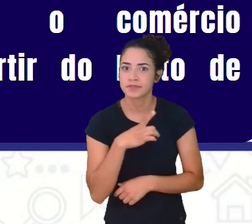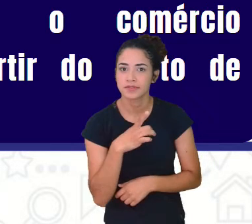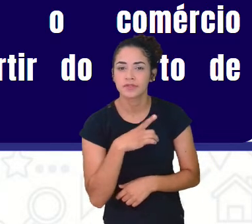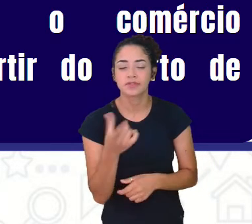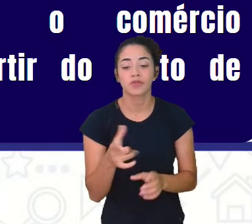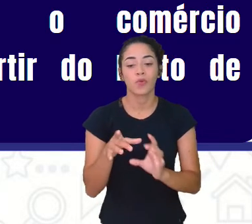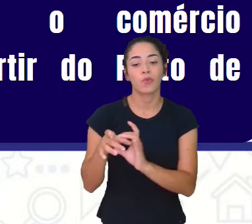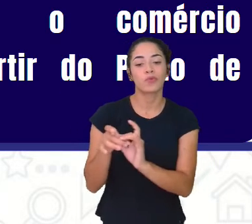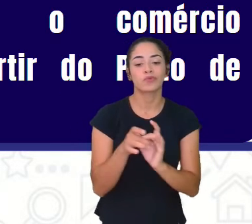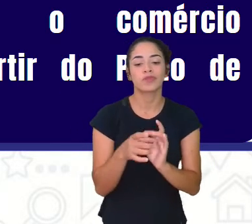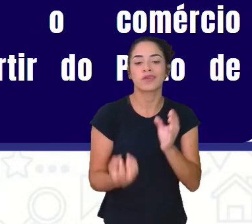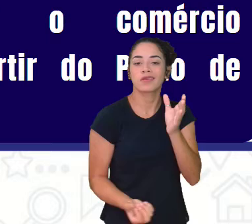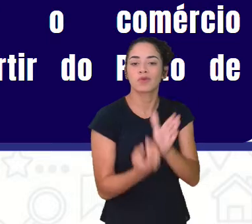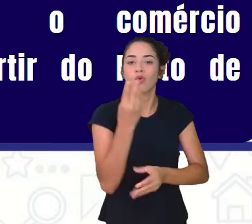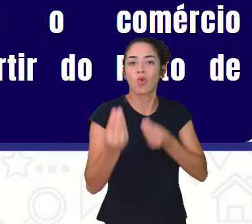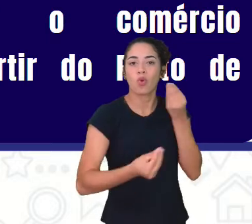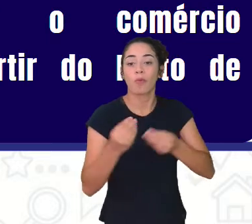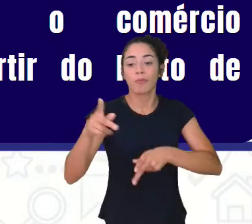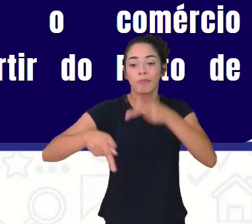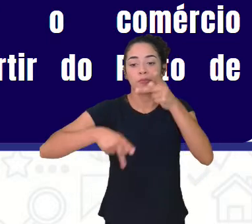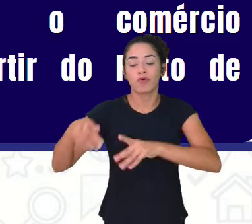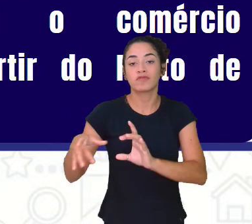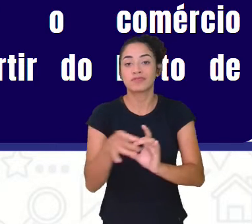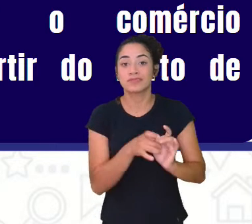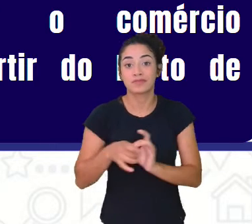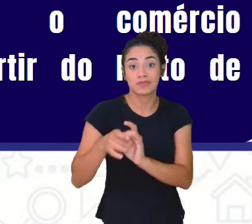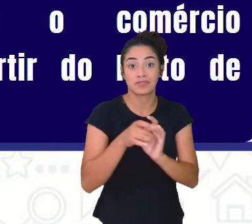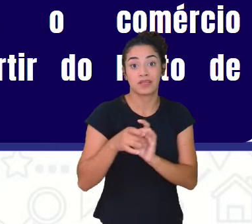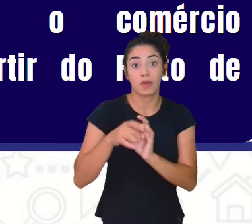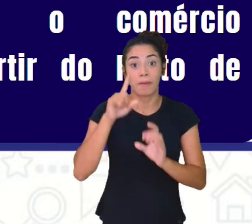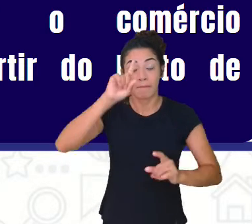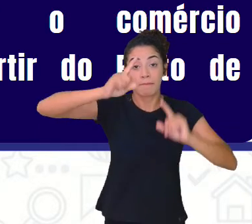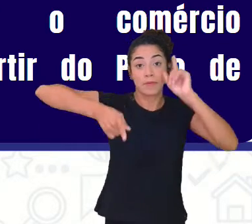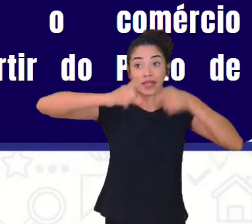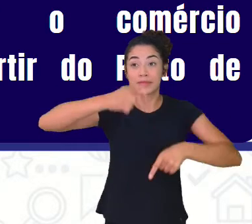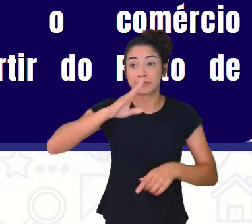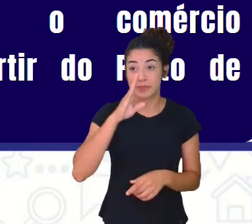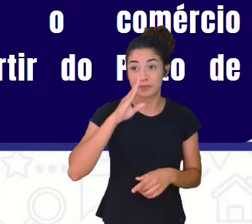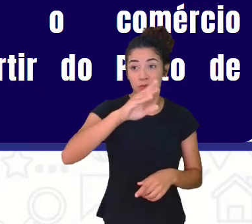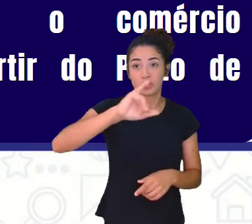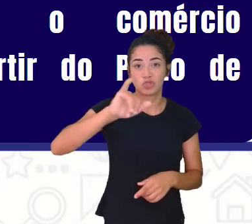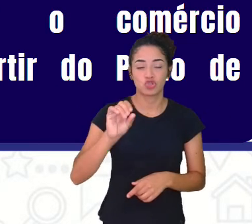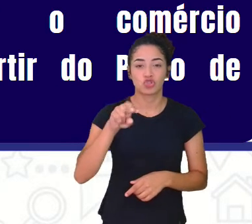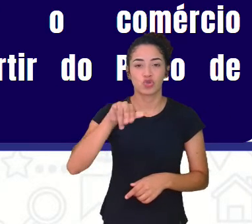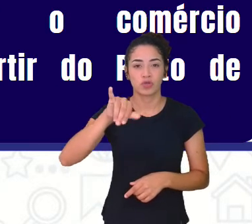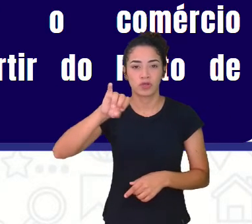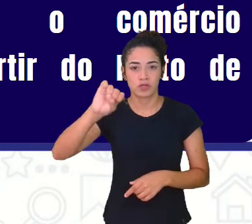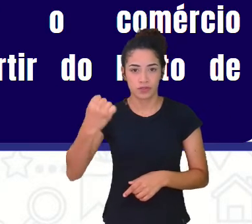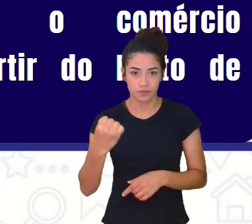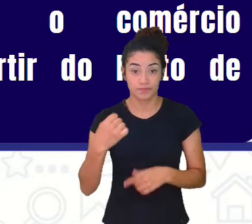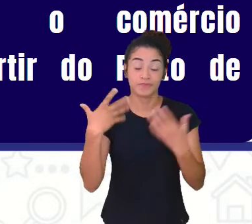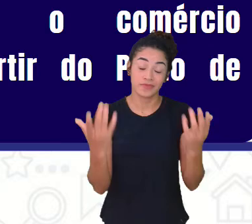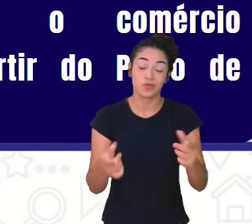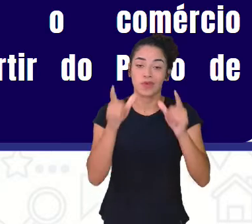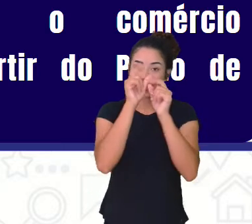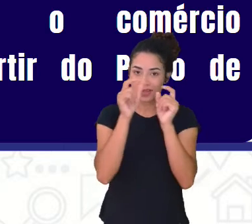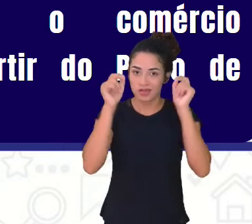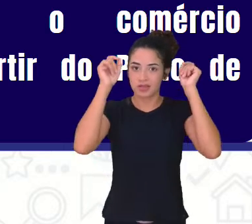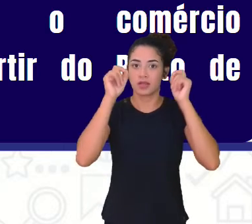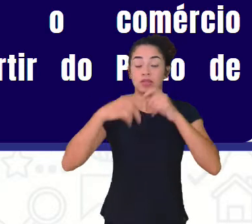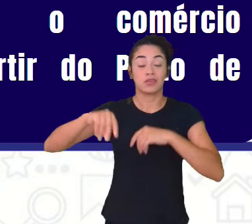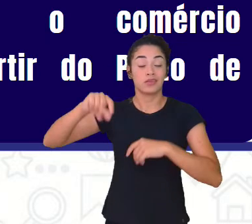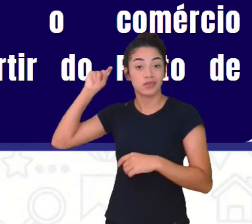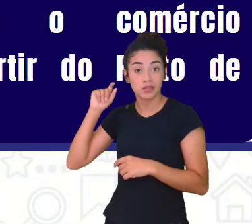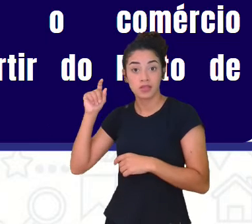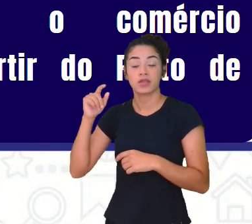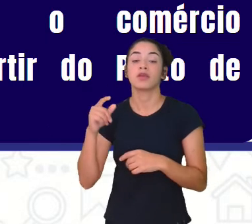de vários povos liderados principalmente pelos jônios. Vamos lembrar, a Grécia Antiga ela foi povoada por